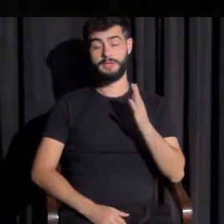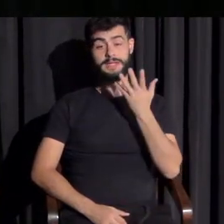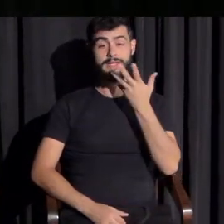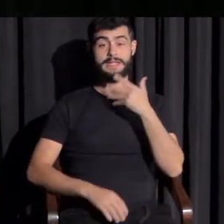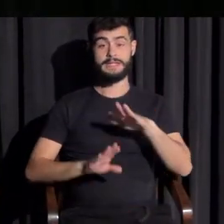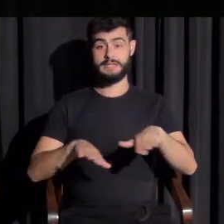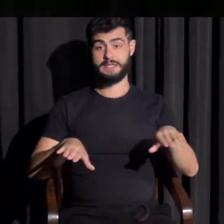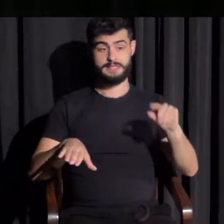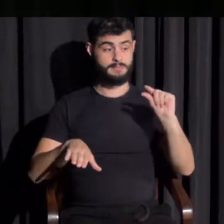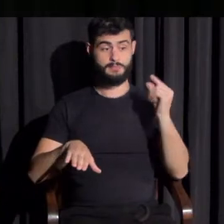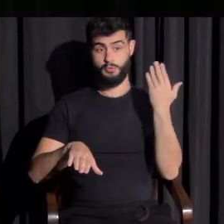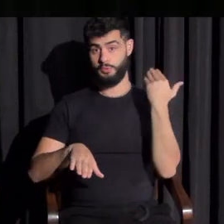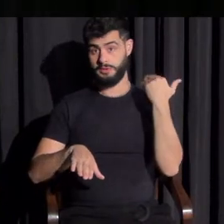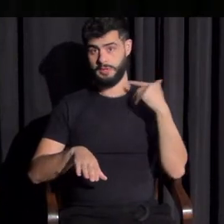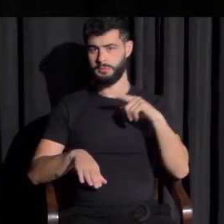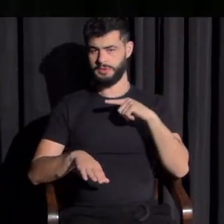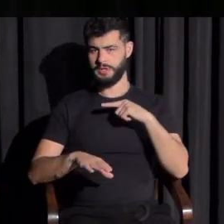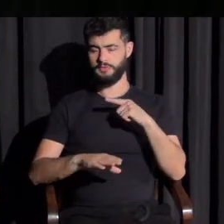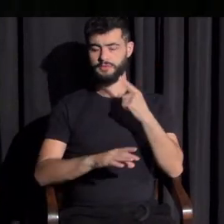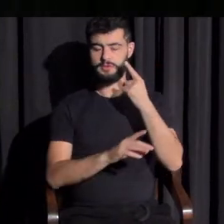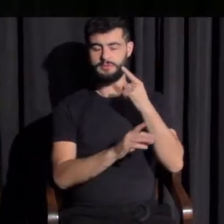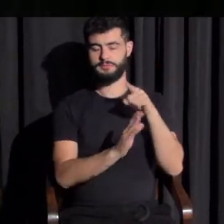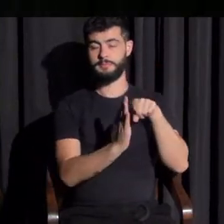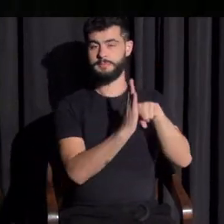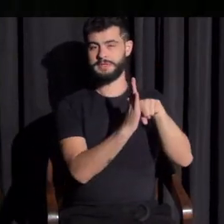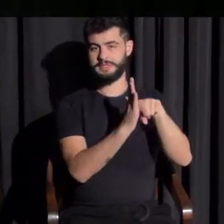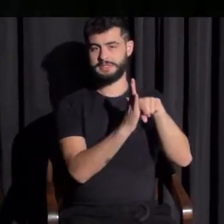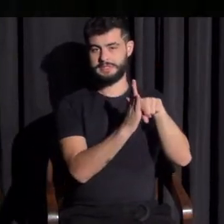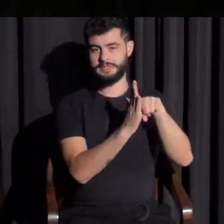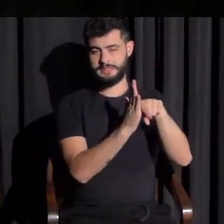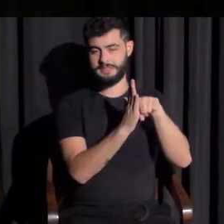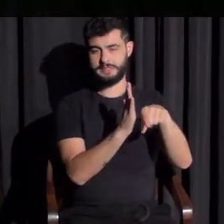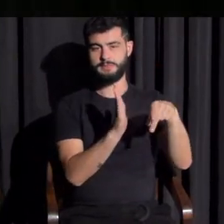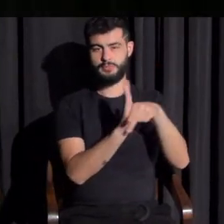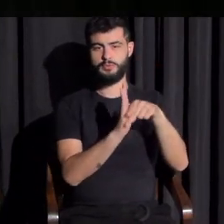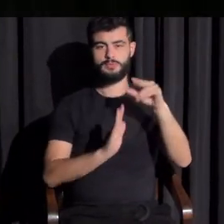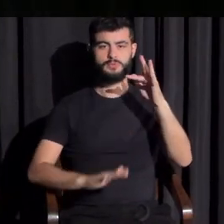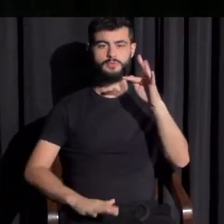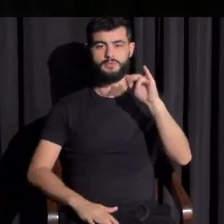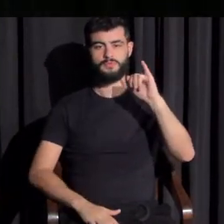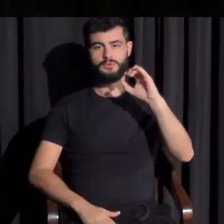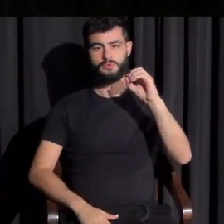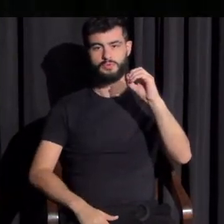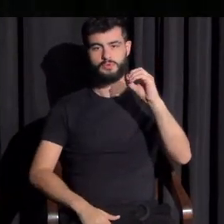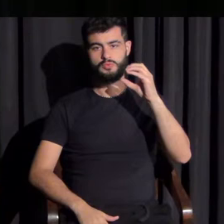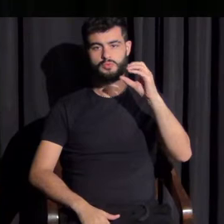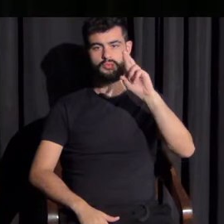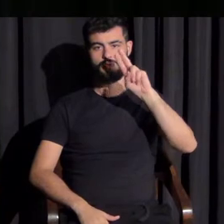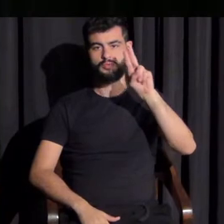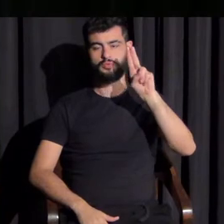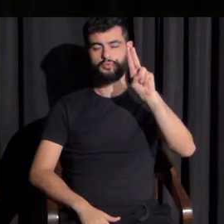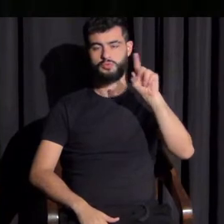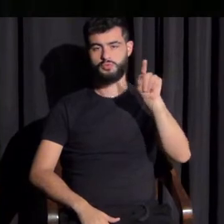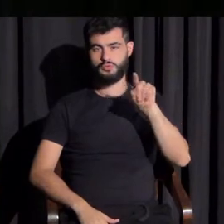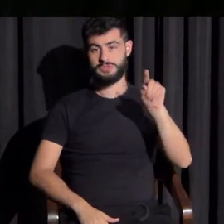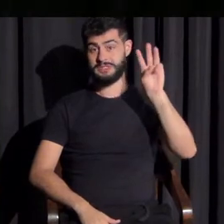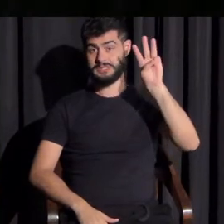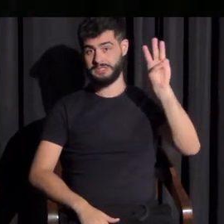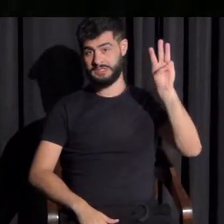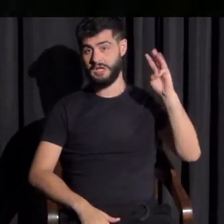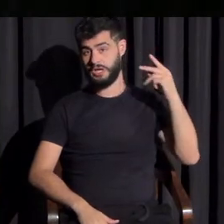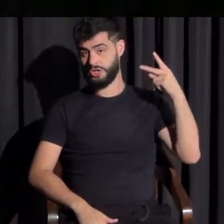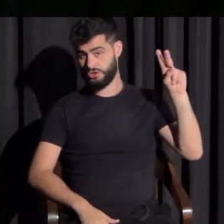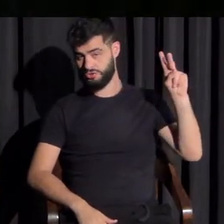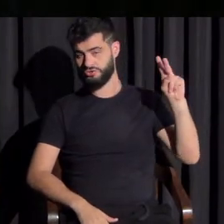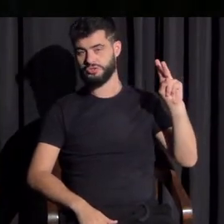recentemente saiu uma pesquisa, né? Está no site da Fiocruz, né, tem menos de um mês, né, foi no dia